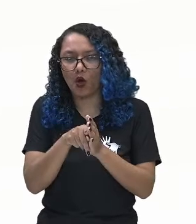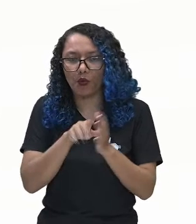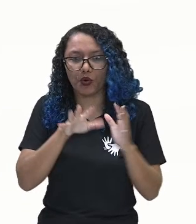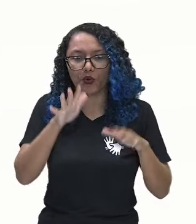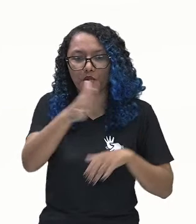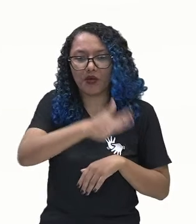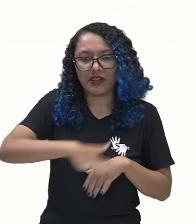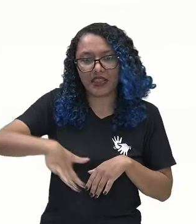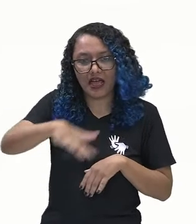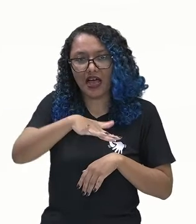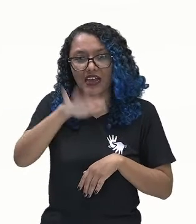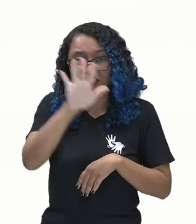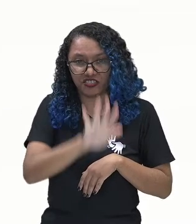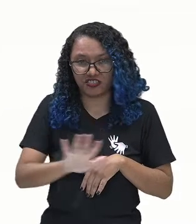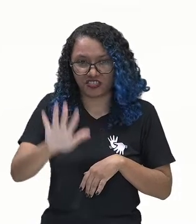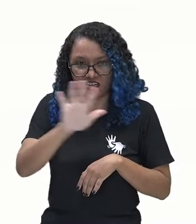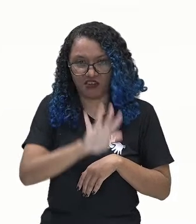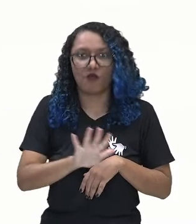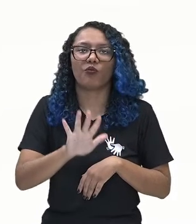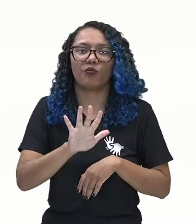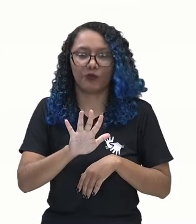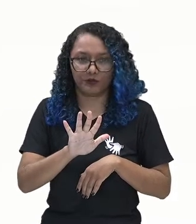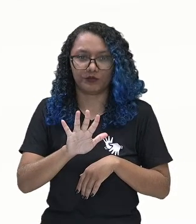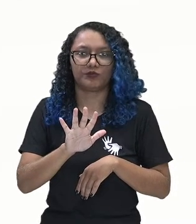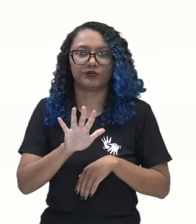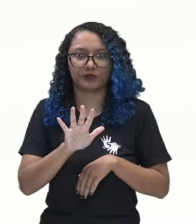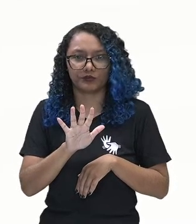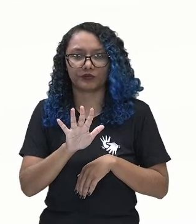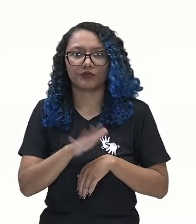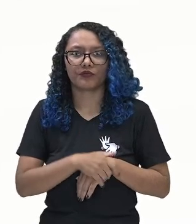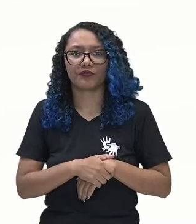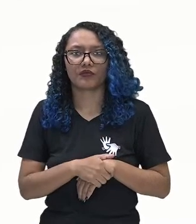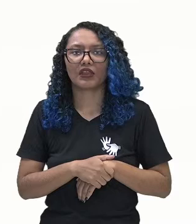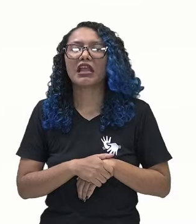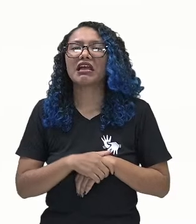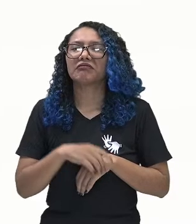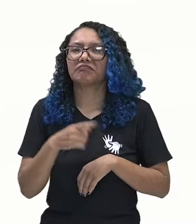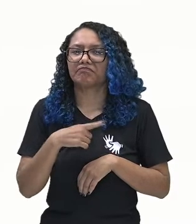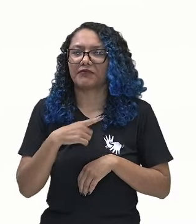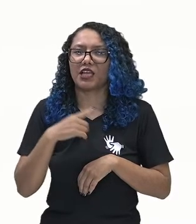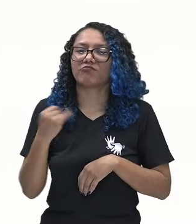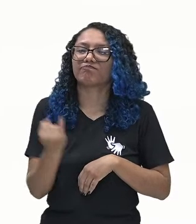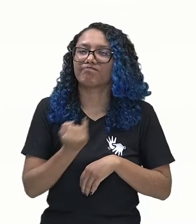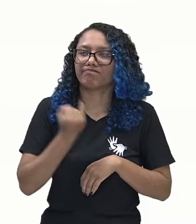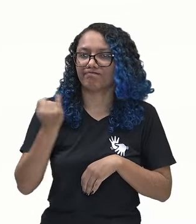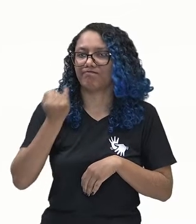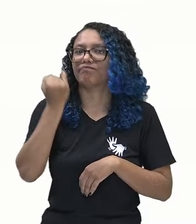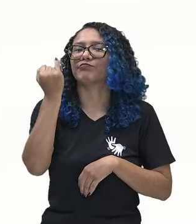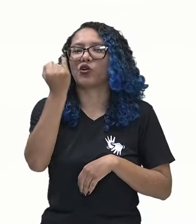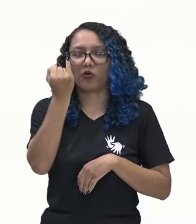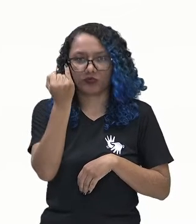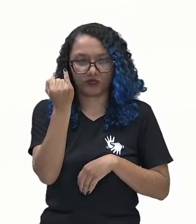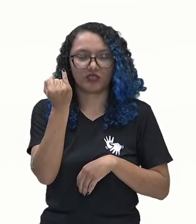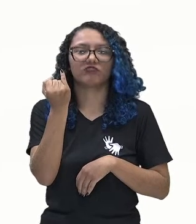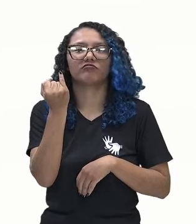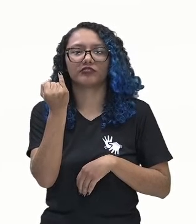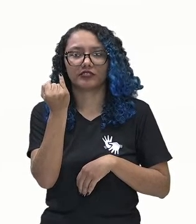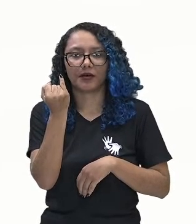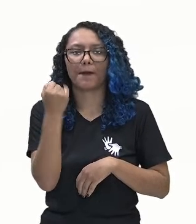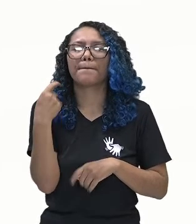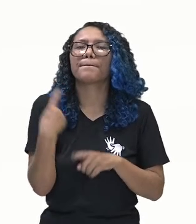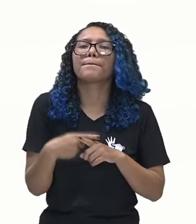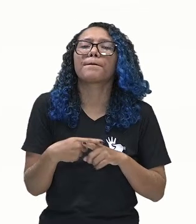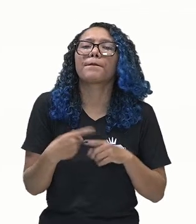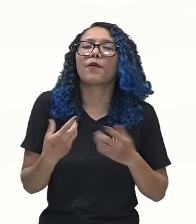observou ali inicialmente, tá bom? Que assume grande significado por ser aí o nosso espaço, olha,